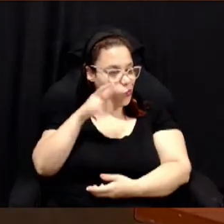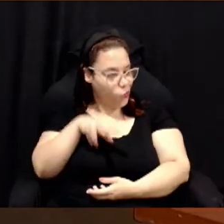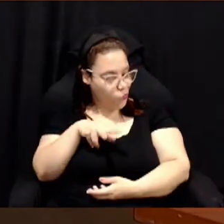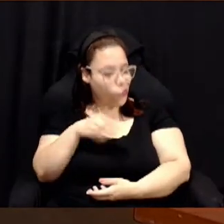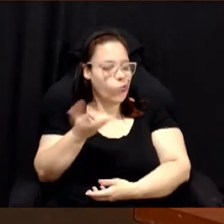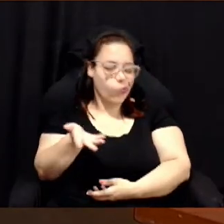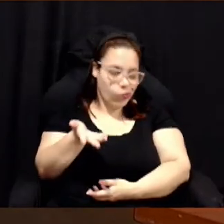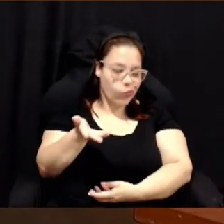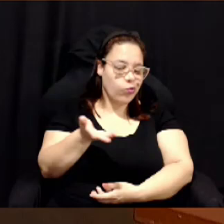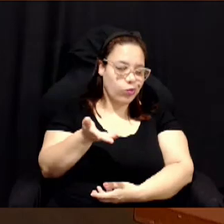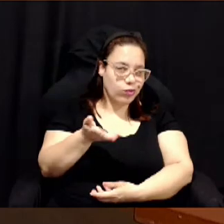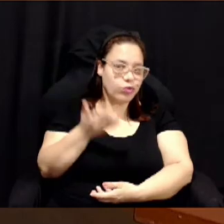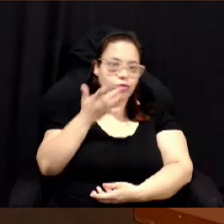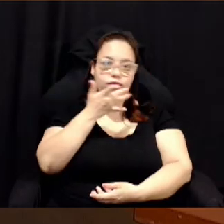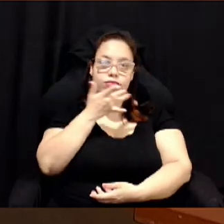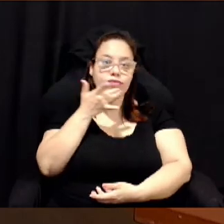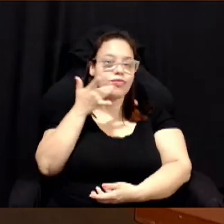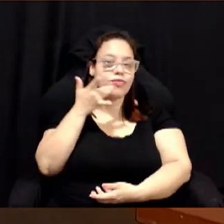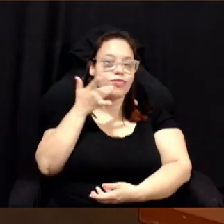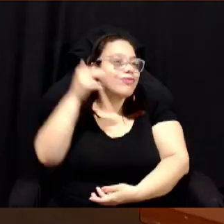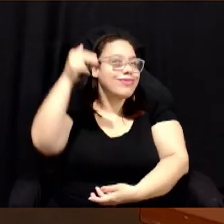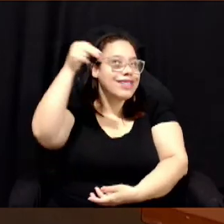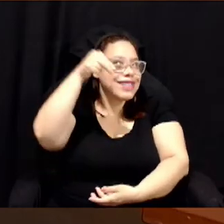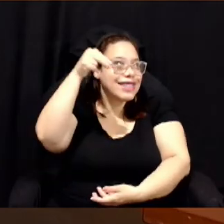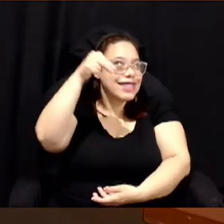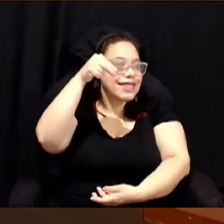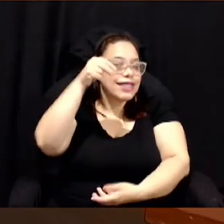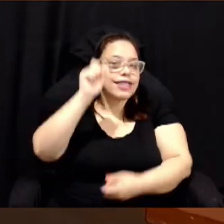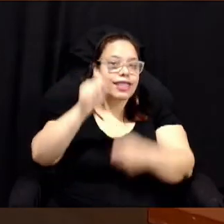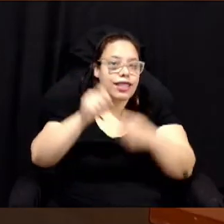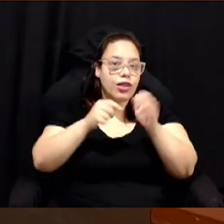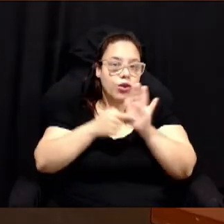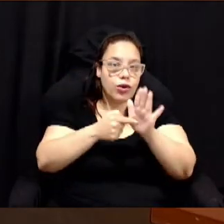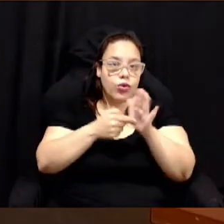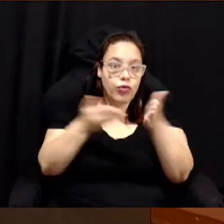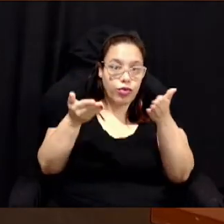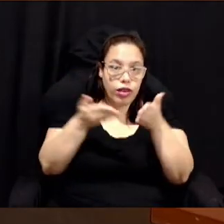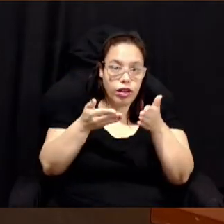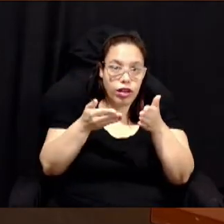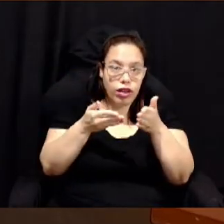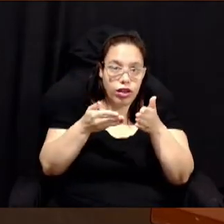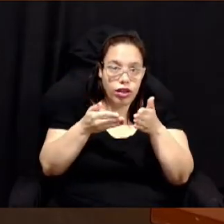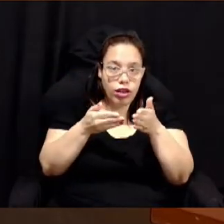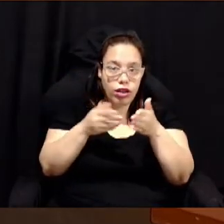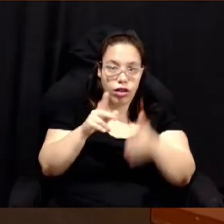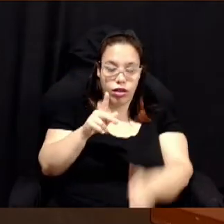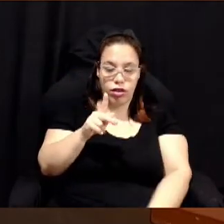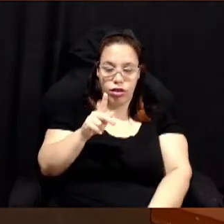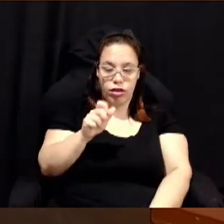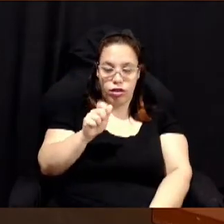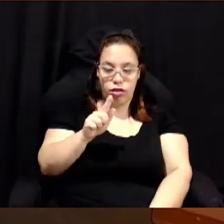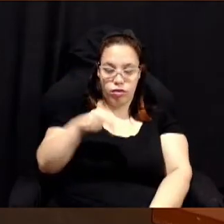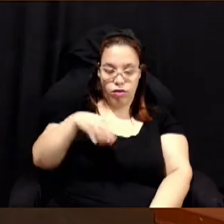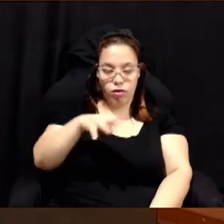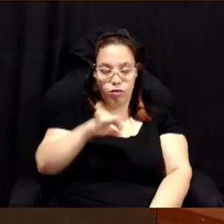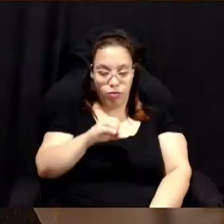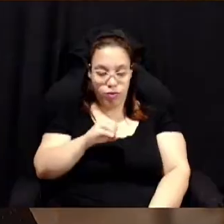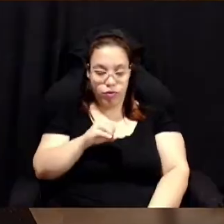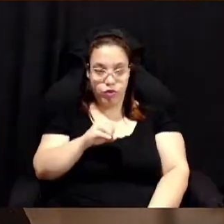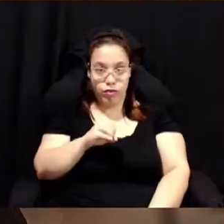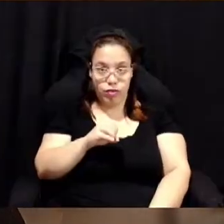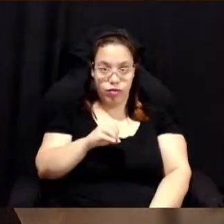com sabor do norte. O que você vai mostrar para mim aqui? Acho que a gente começa pelo palmito, é isso? Eu começaria pelo